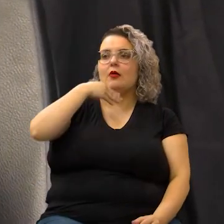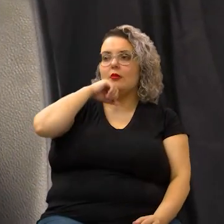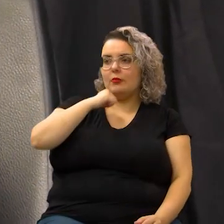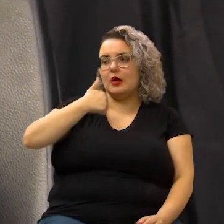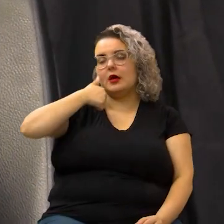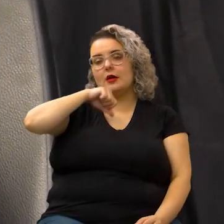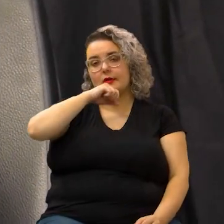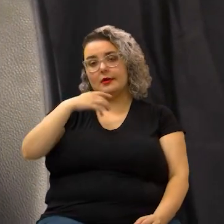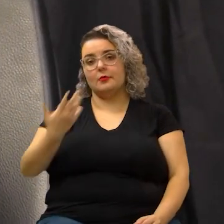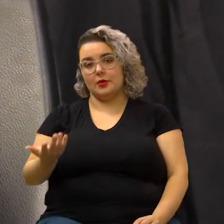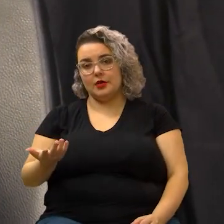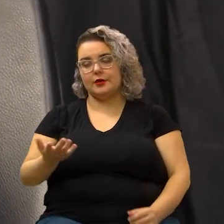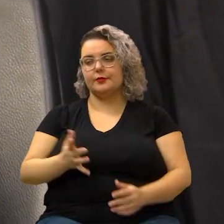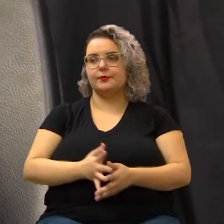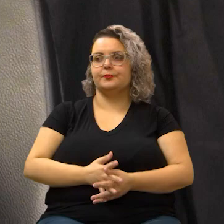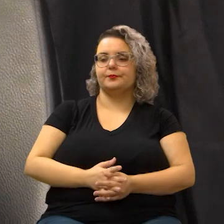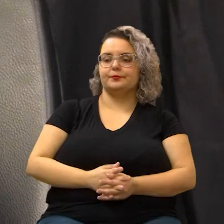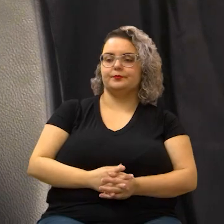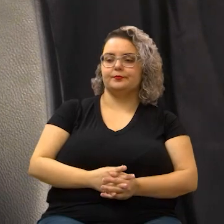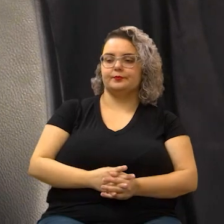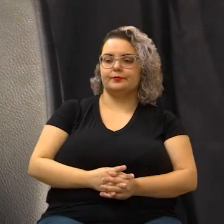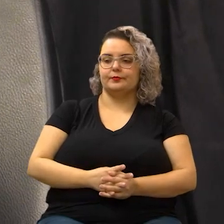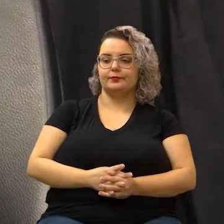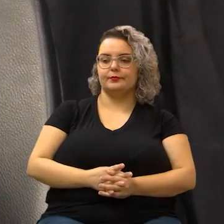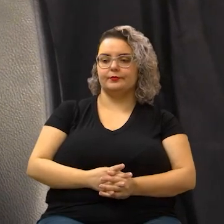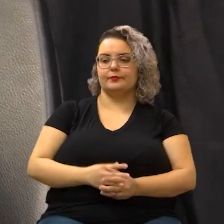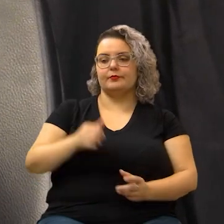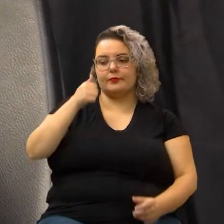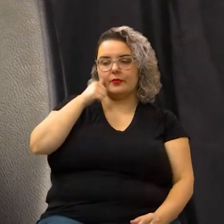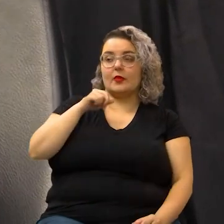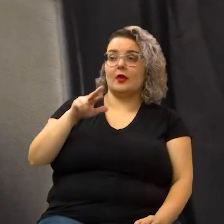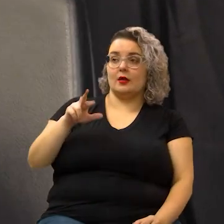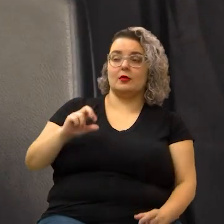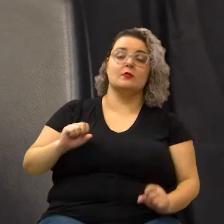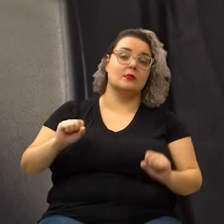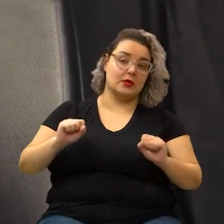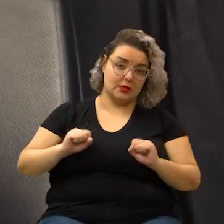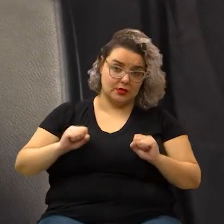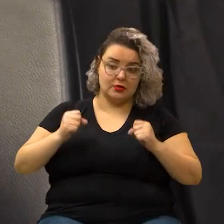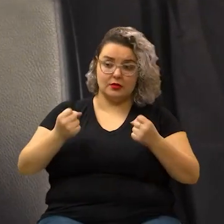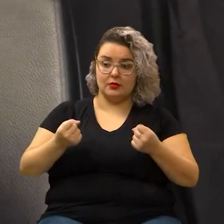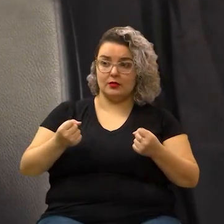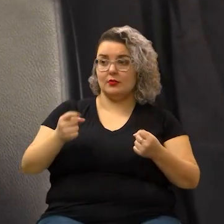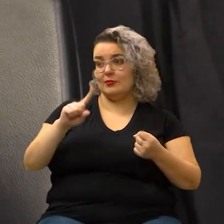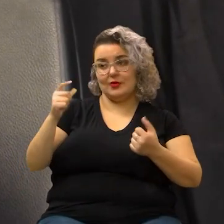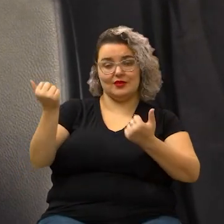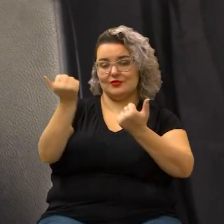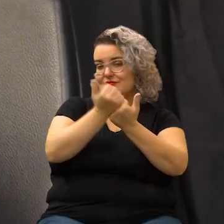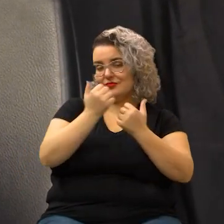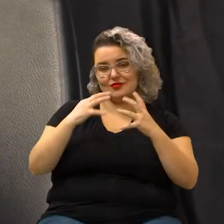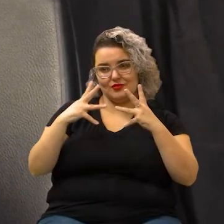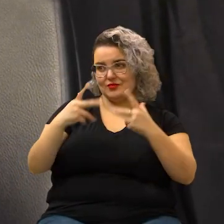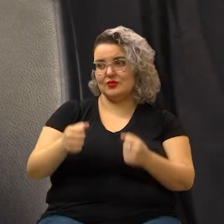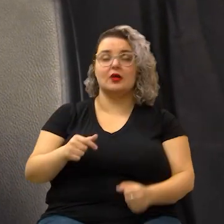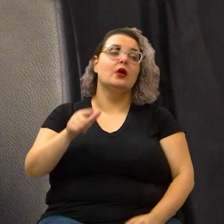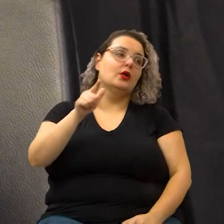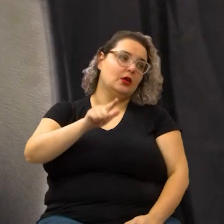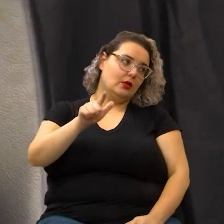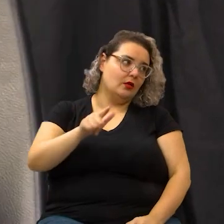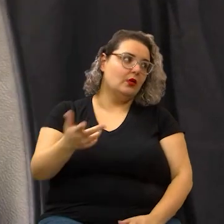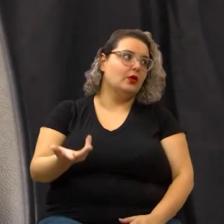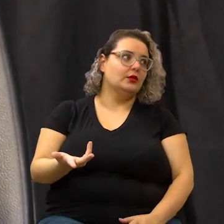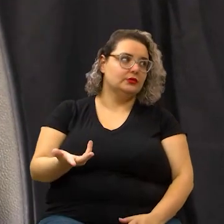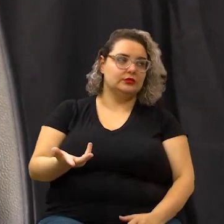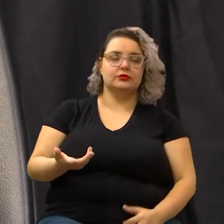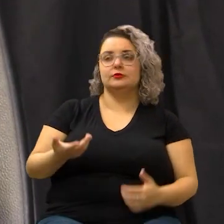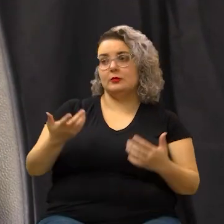materna, paterna. Então, por mais que a minha irmã se esforçou bastante, mas não substitui todo, né? Claro. Como